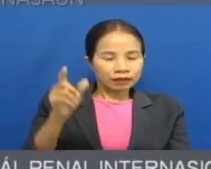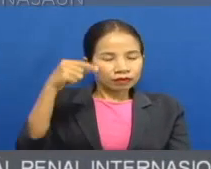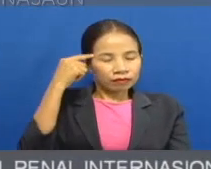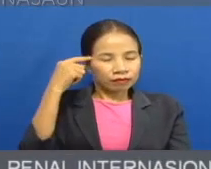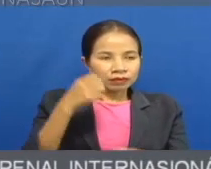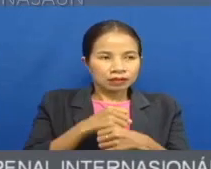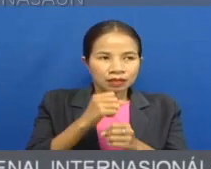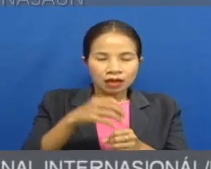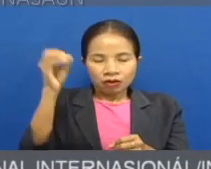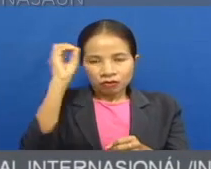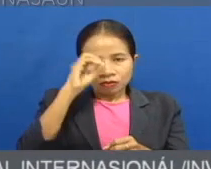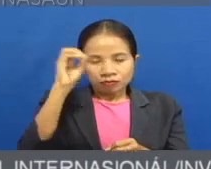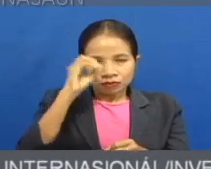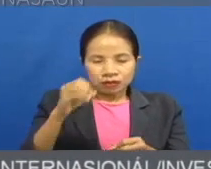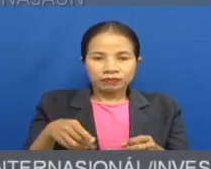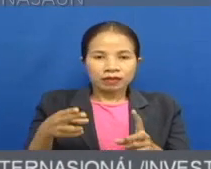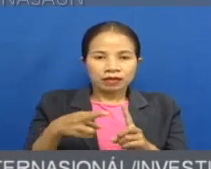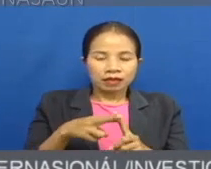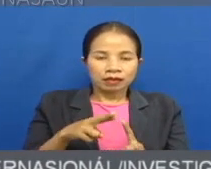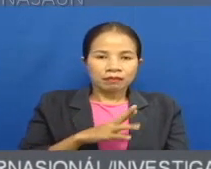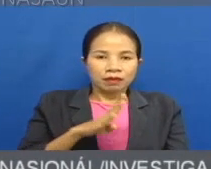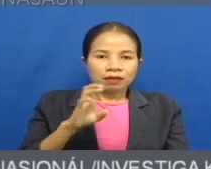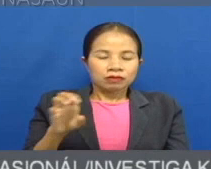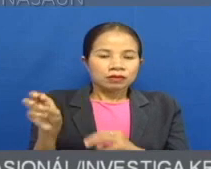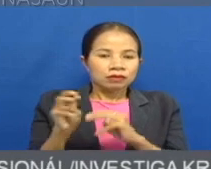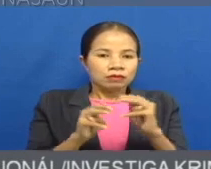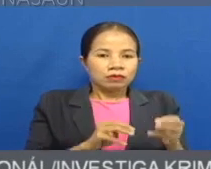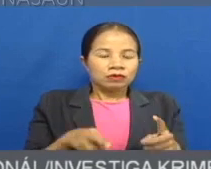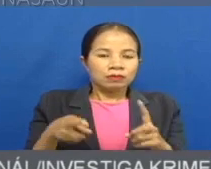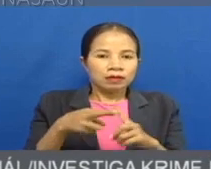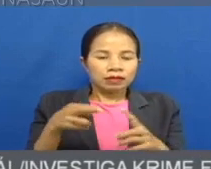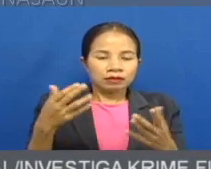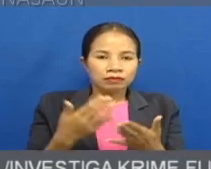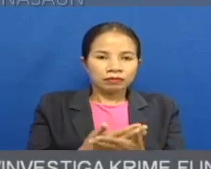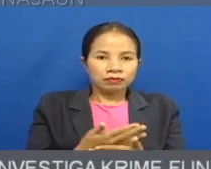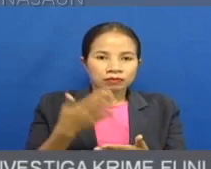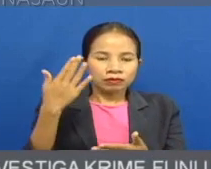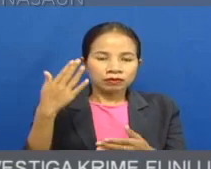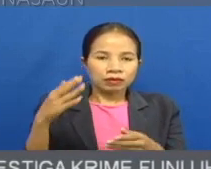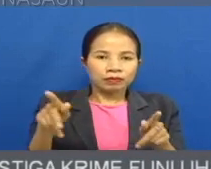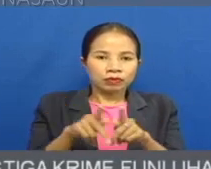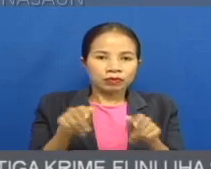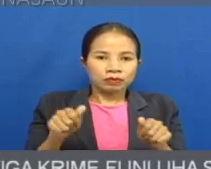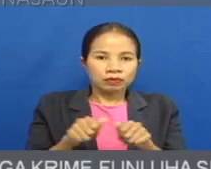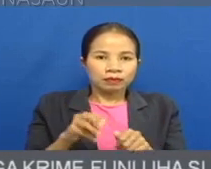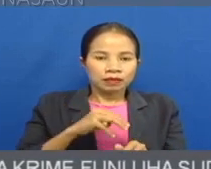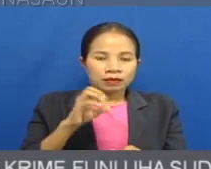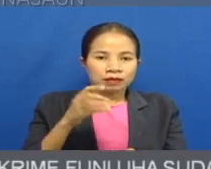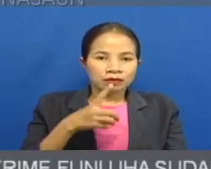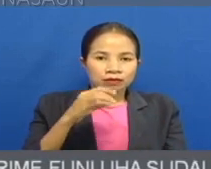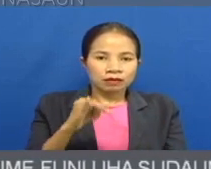Governo se halo observação ba cemitério Becusi, a foi muda ba cemitério Fon e a posto administrativo metinaro